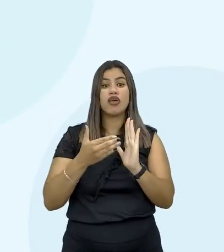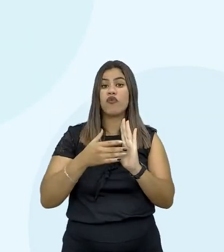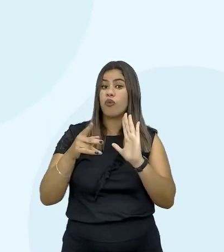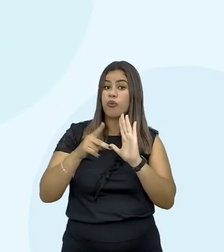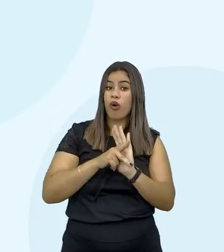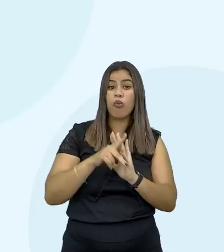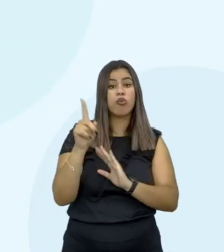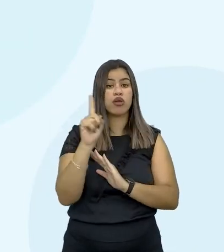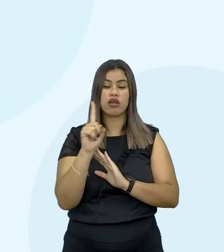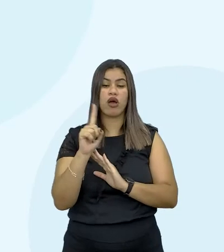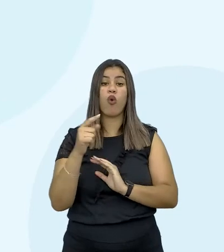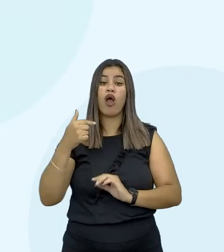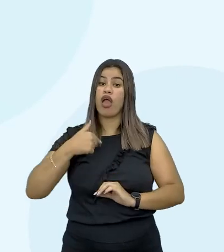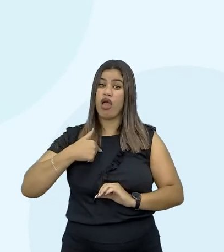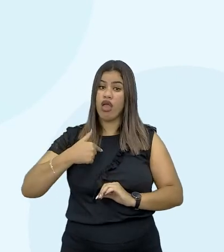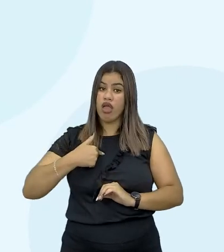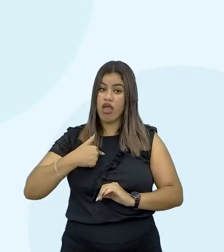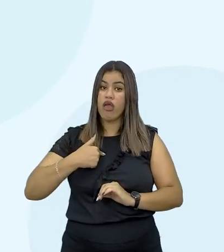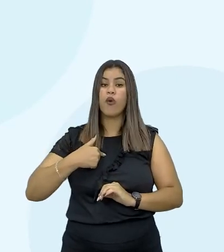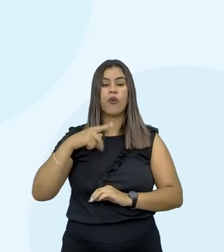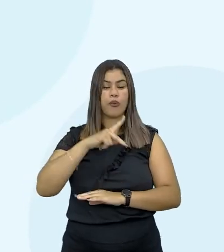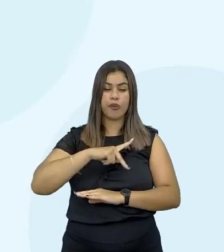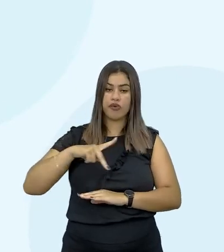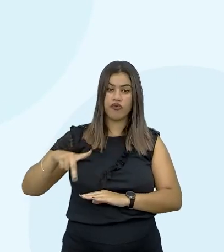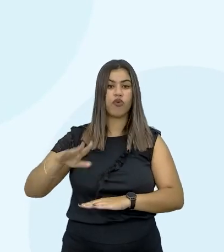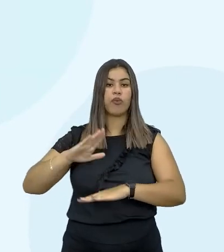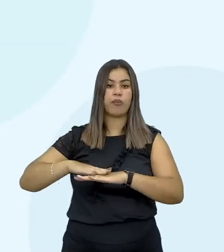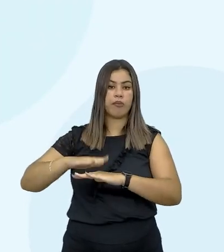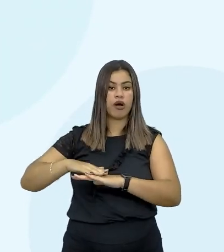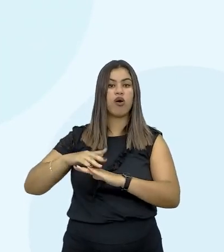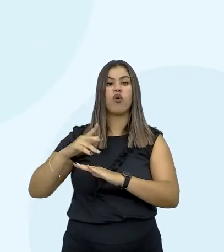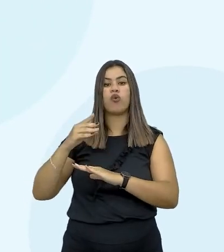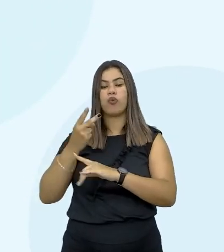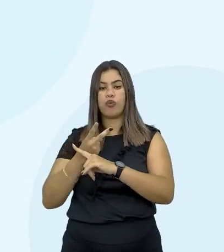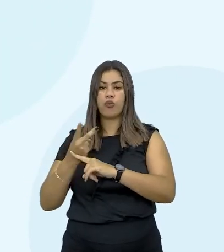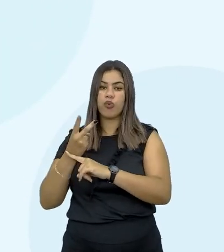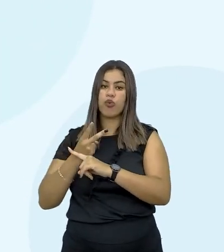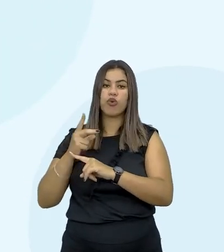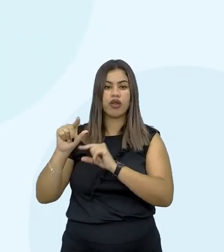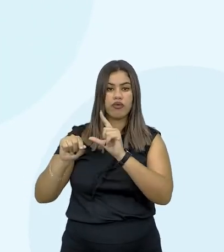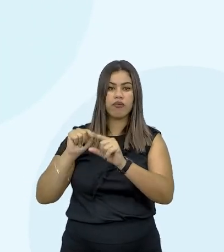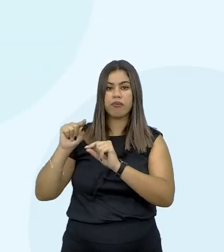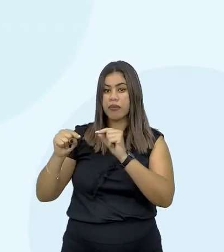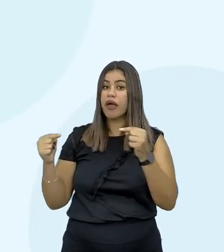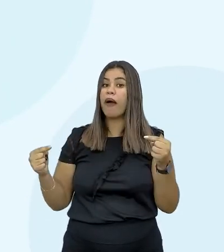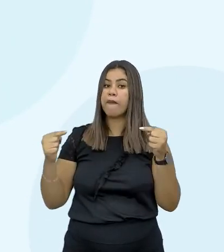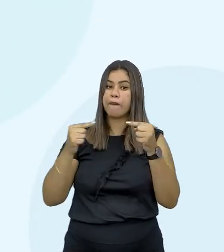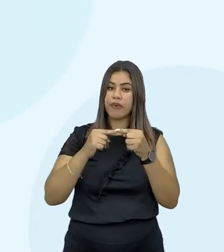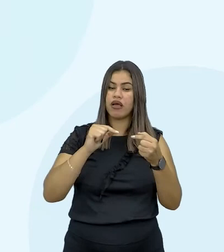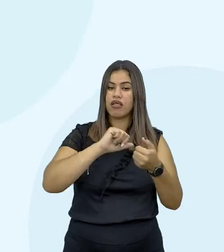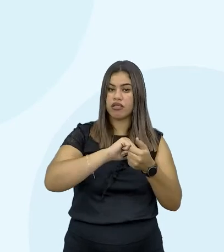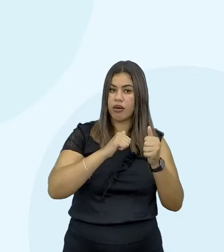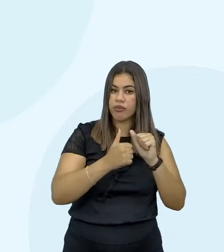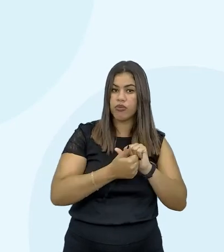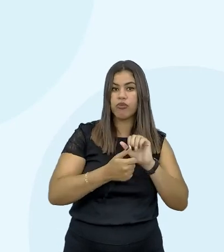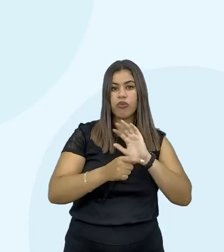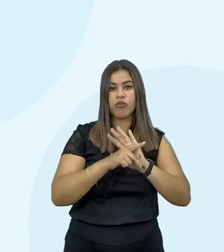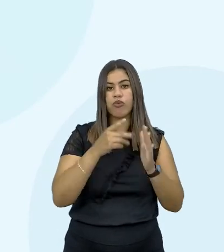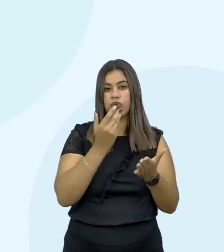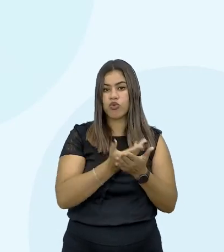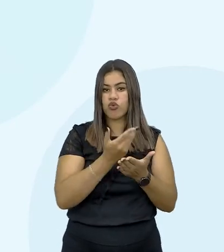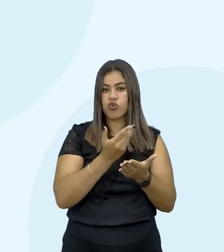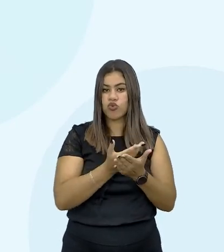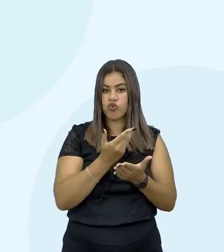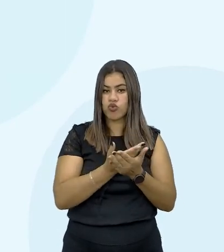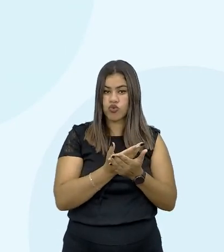É um material que eu, com a liberdade que tenho como professor, procurei porque eu achei que estava adequado à